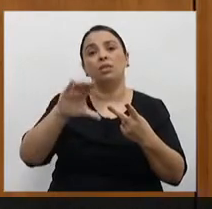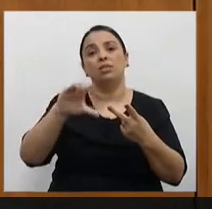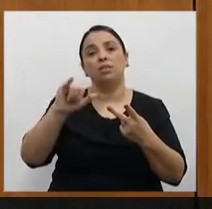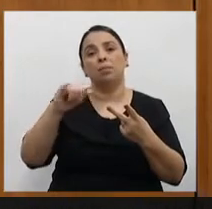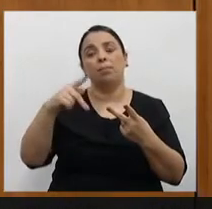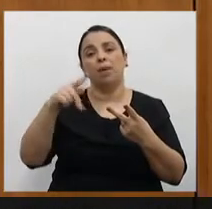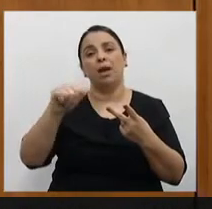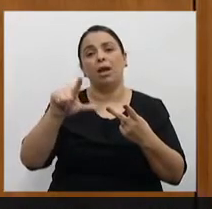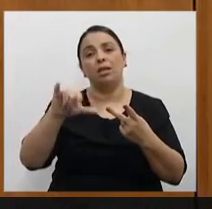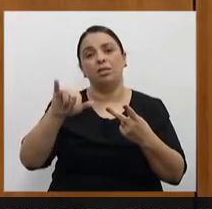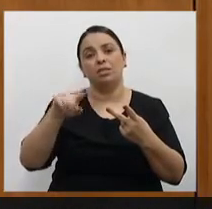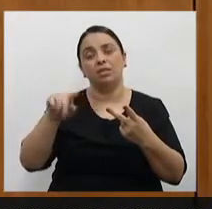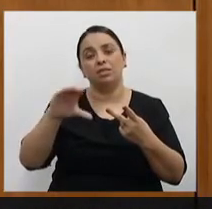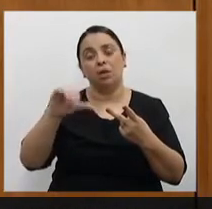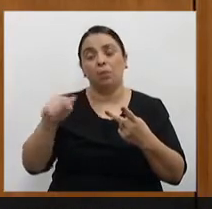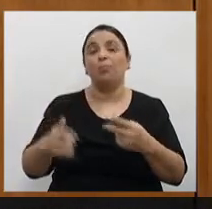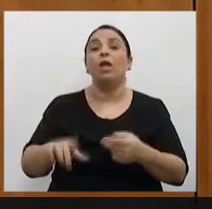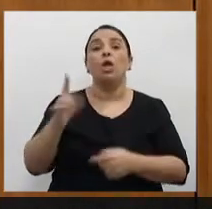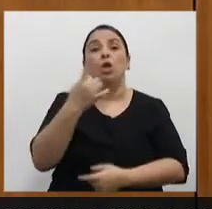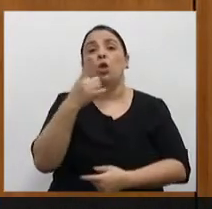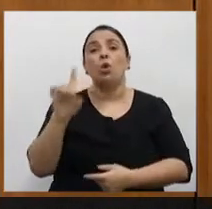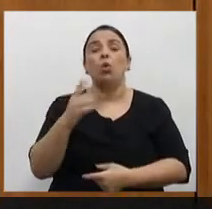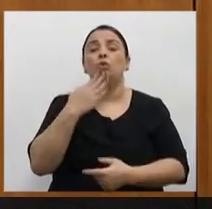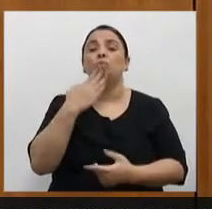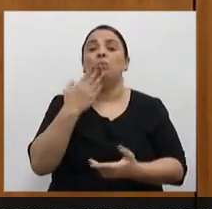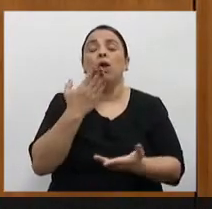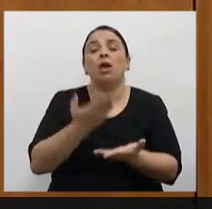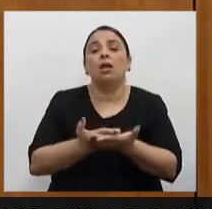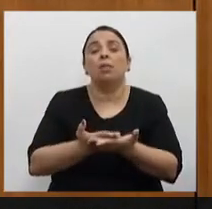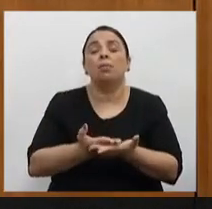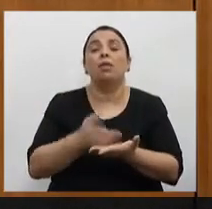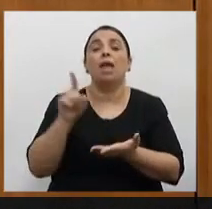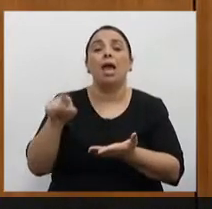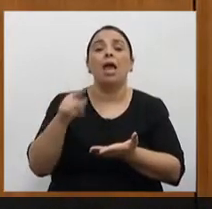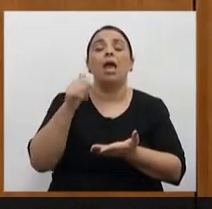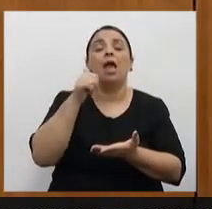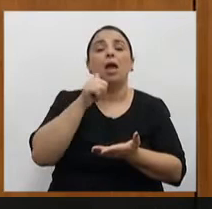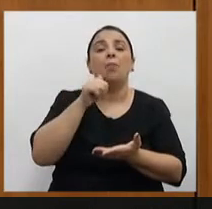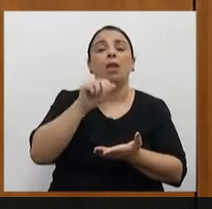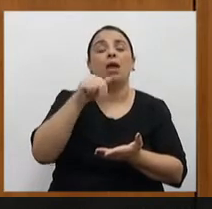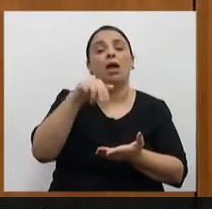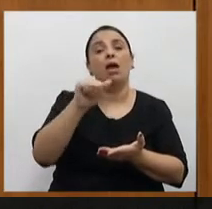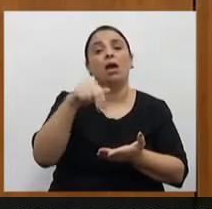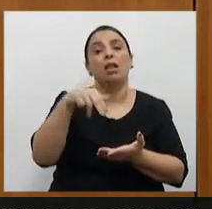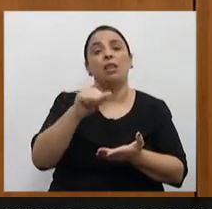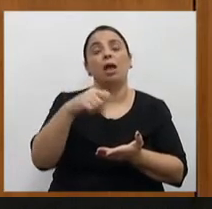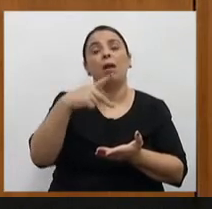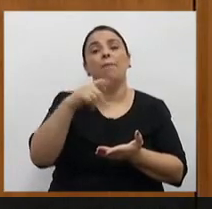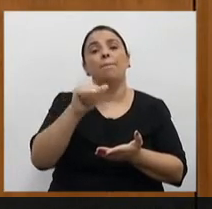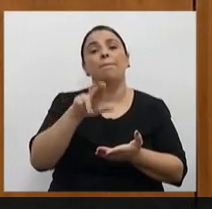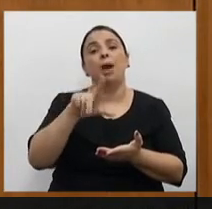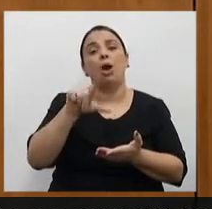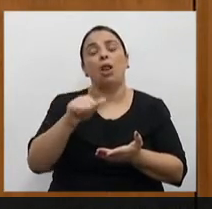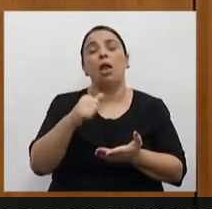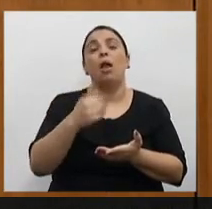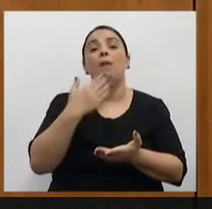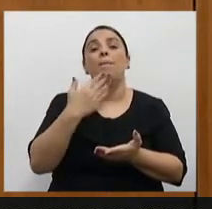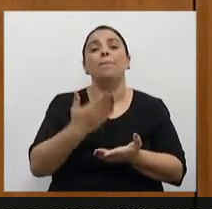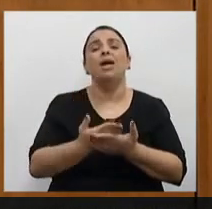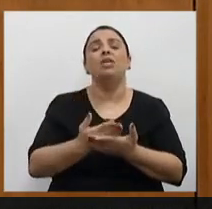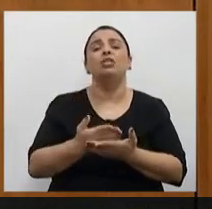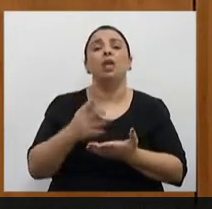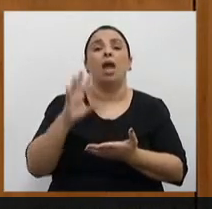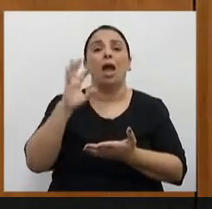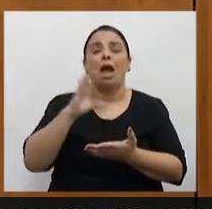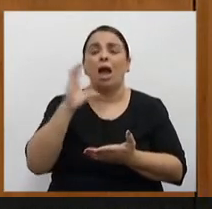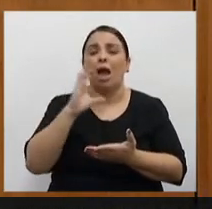Siqueira, membro efetivo dessa comissão, que pede seja encaminhado à Universidade José do Rosário, Unifenas, pedido de providências